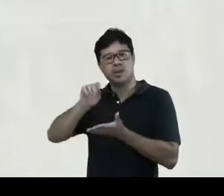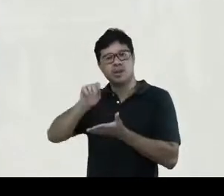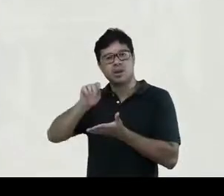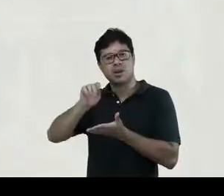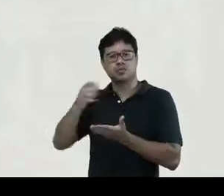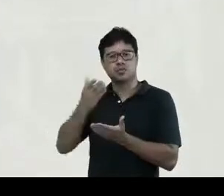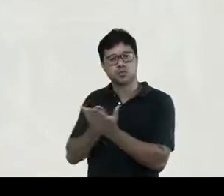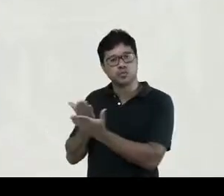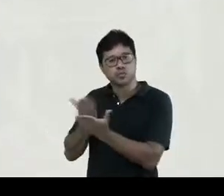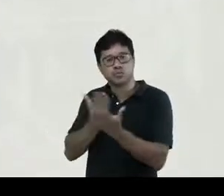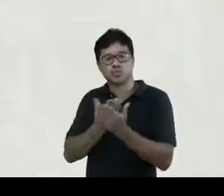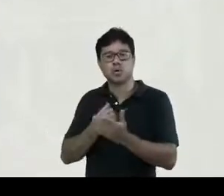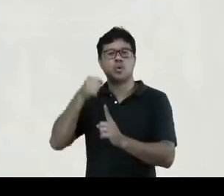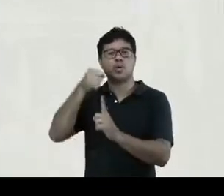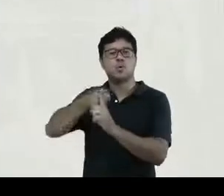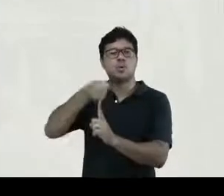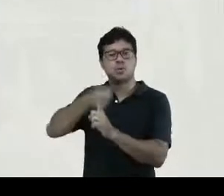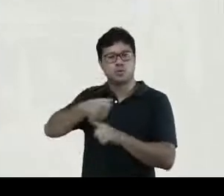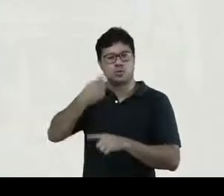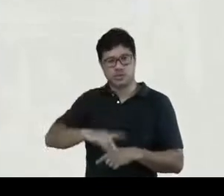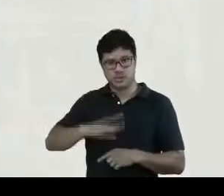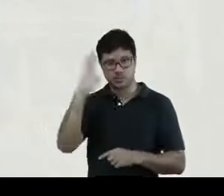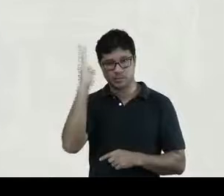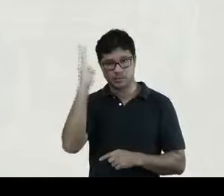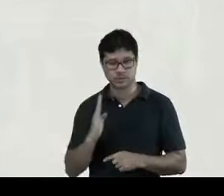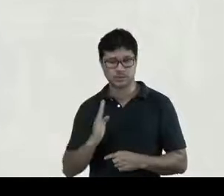de Referência das Lutas Políticas no Brasil.